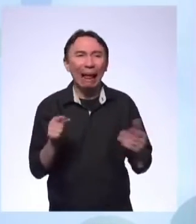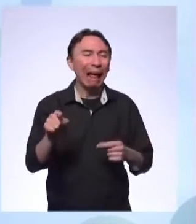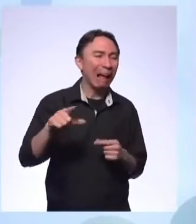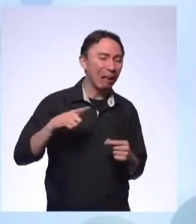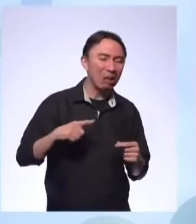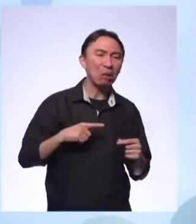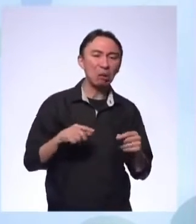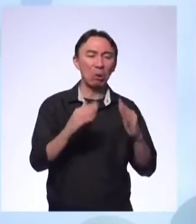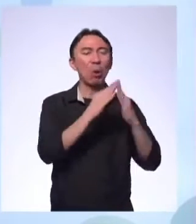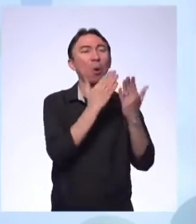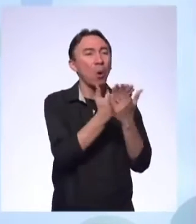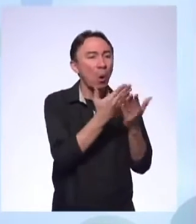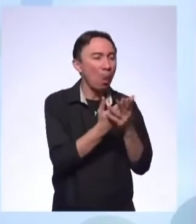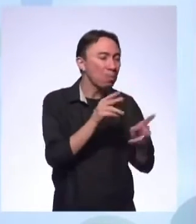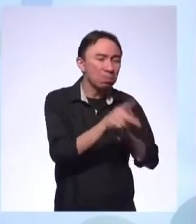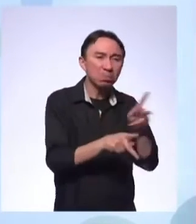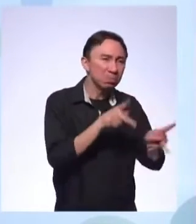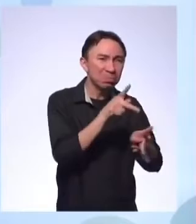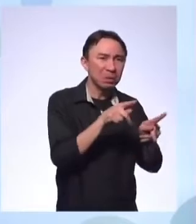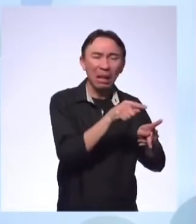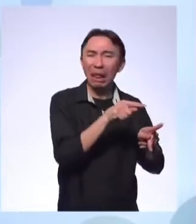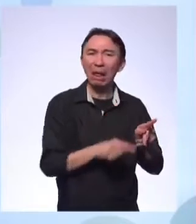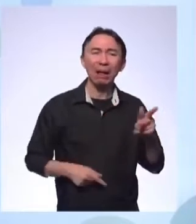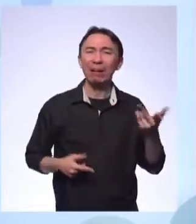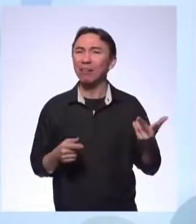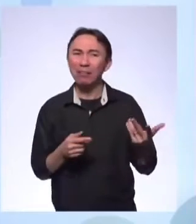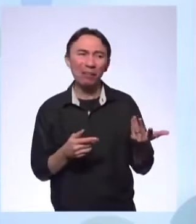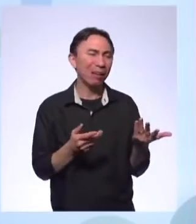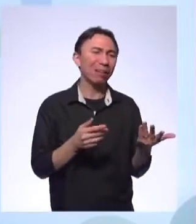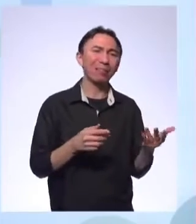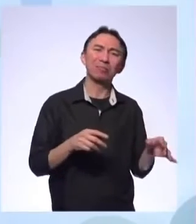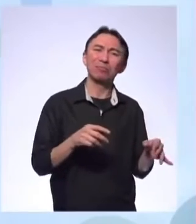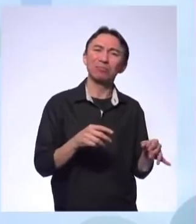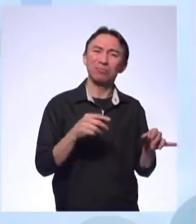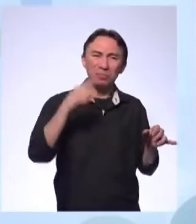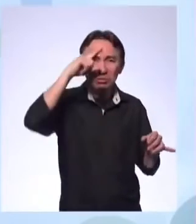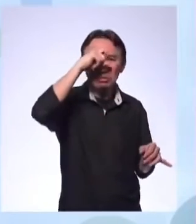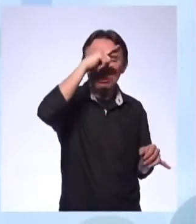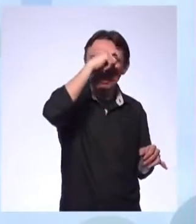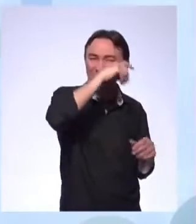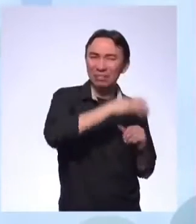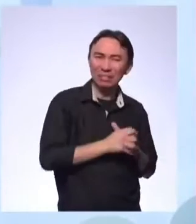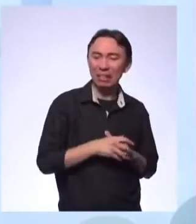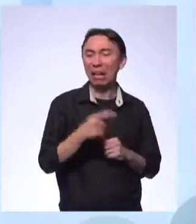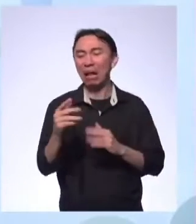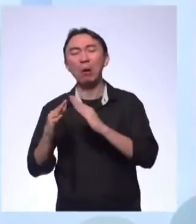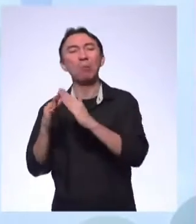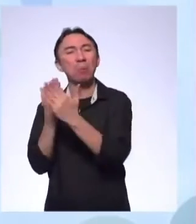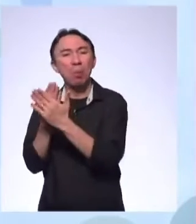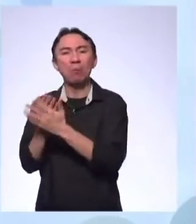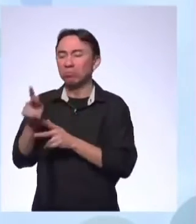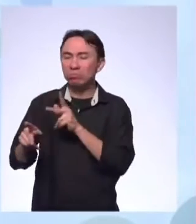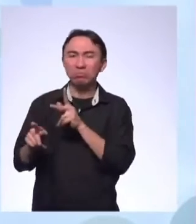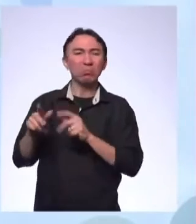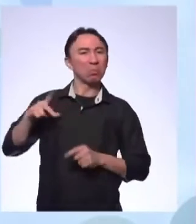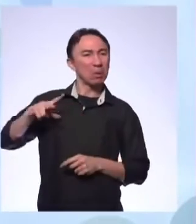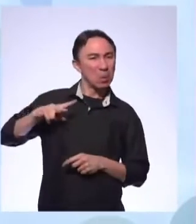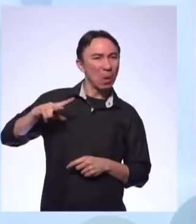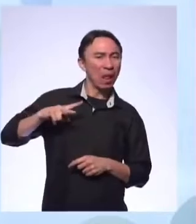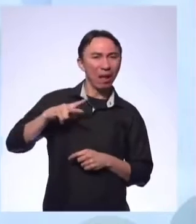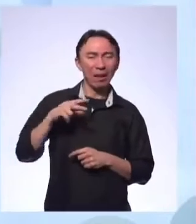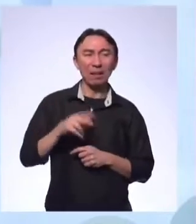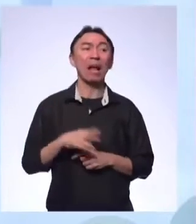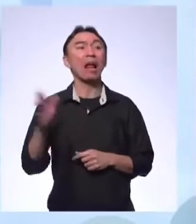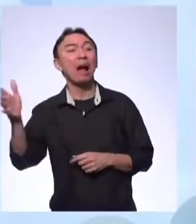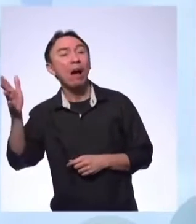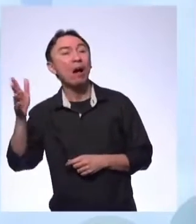e aí você coloca as cotas sociais por exemplo as cotas raciais e a professora viu com o argumento interessante e eu digo que é